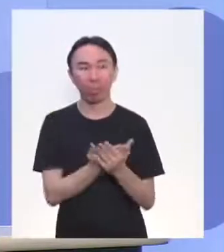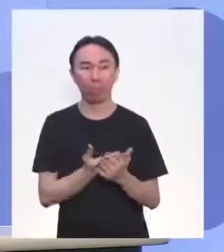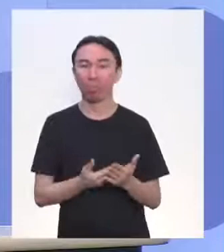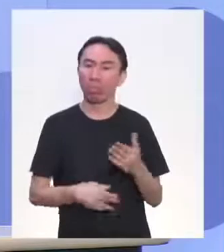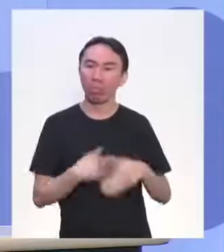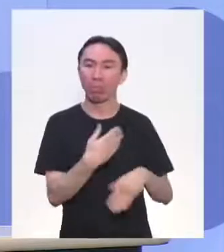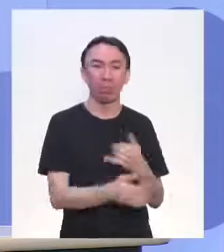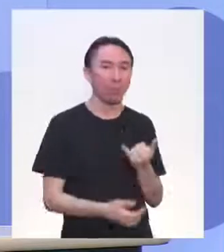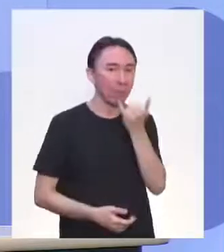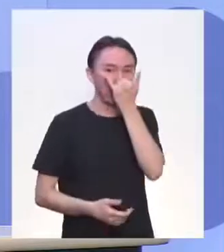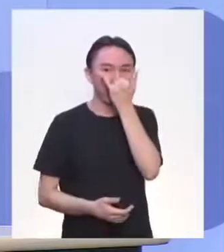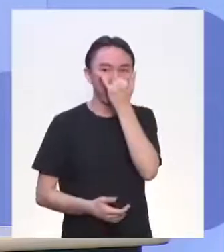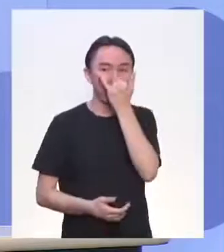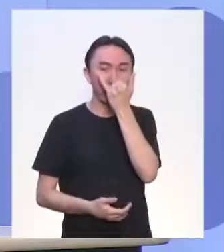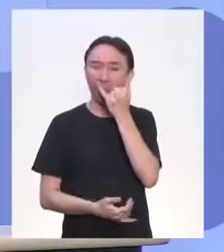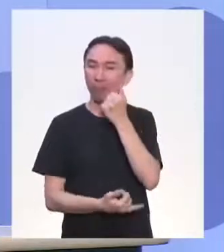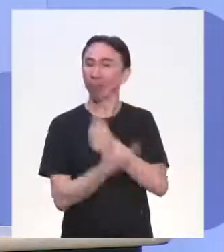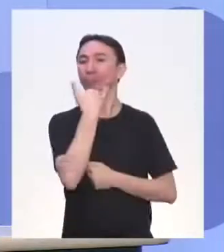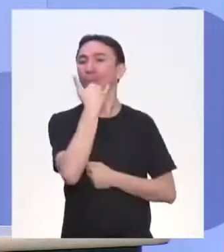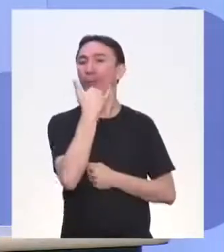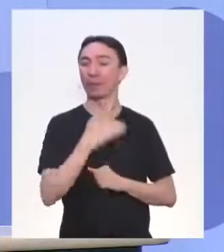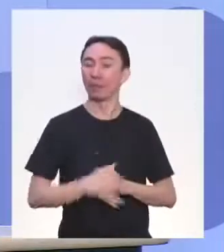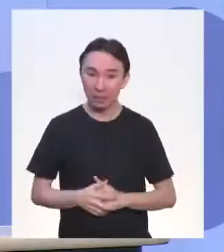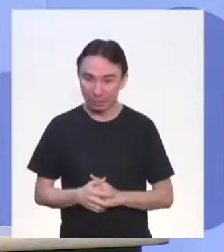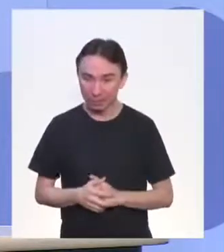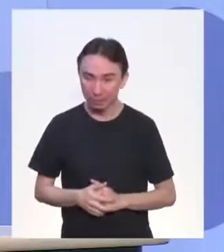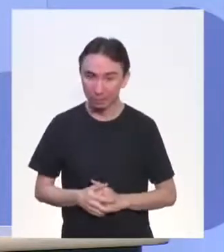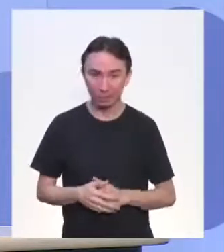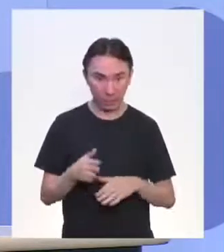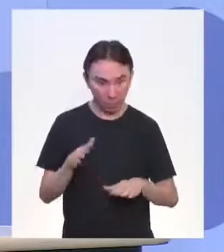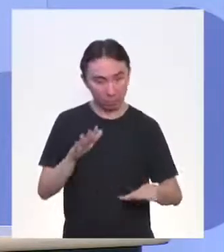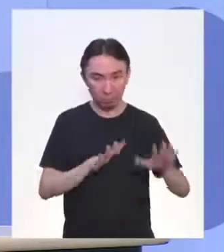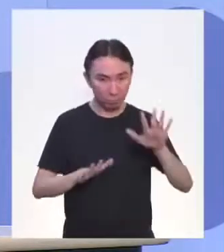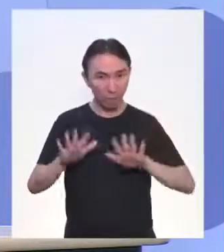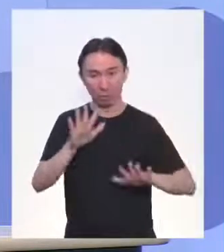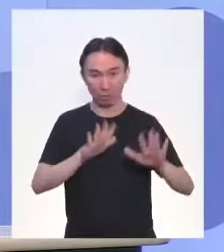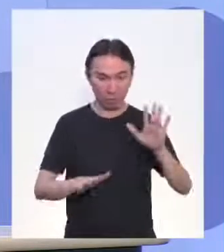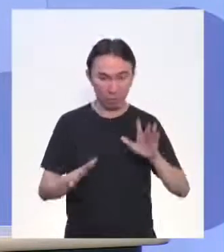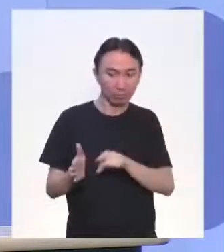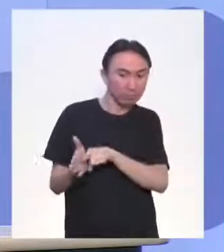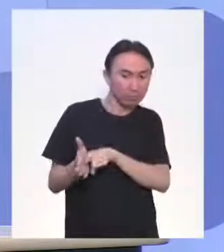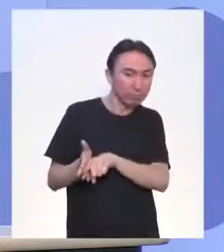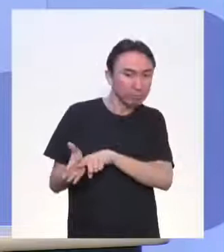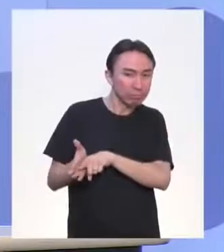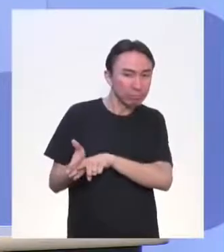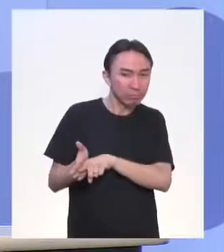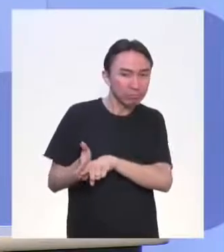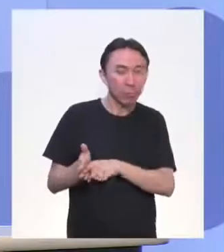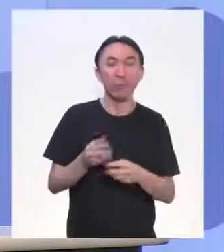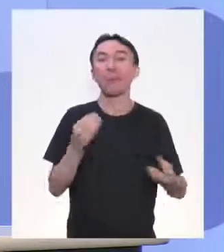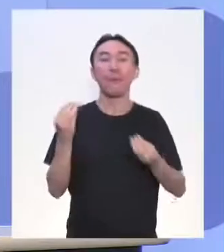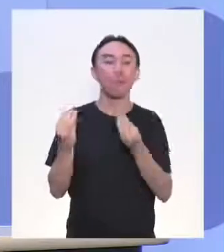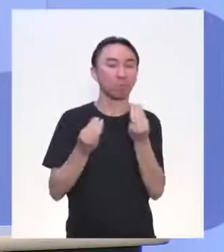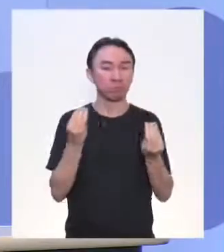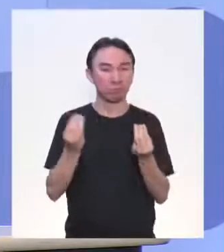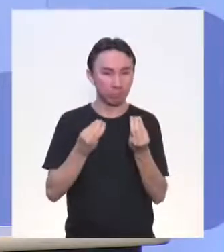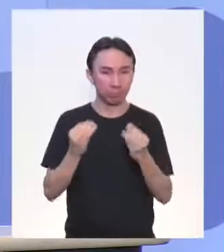bastante atenção no como fazer essa pesquisa, certo? Porque, afinal de contas, a gente